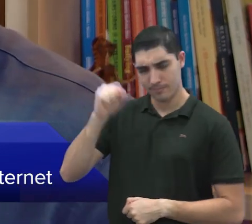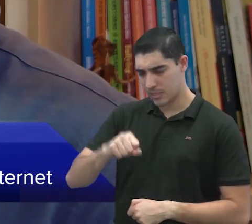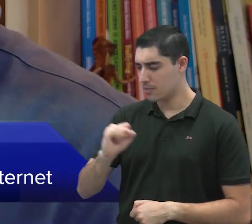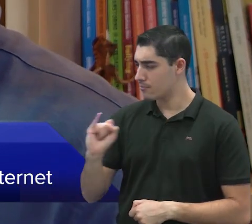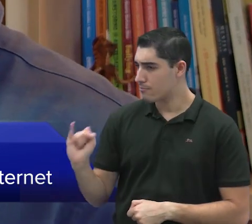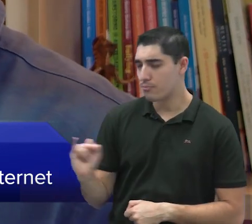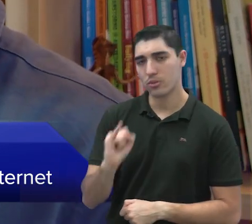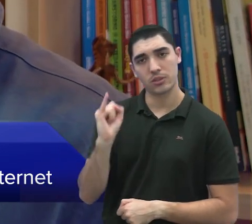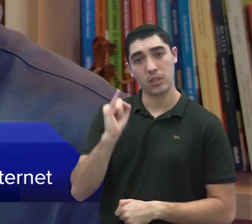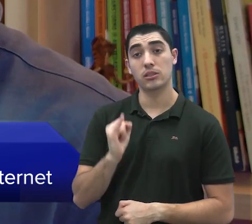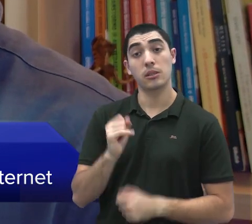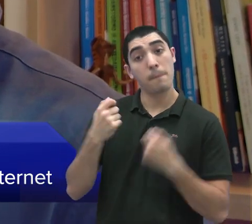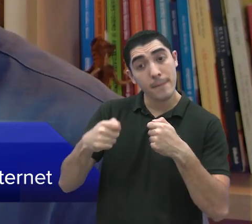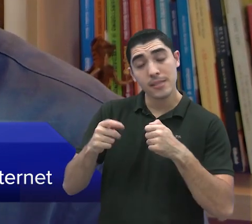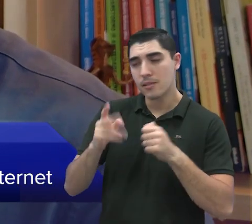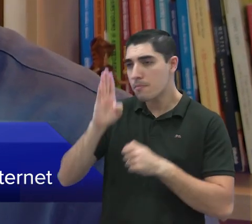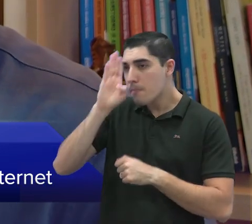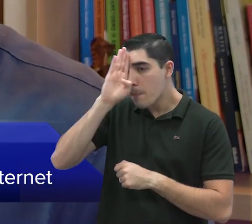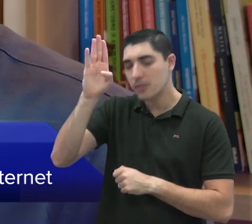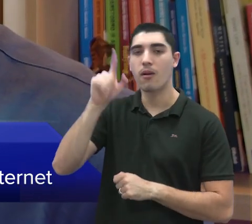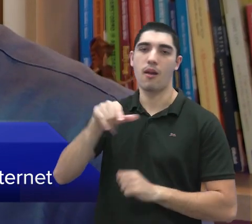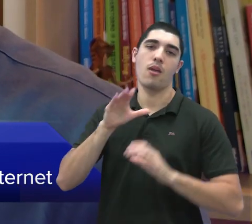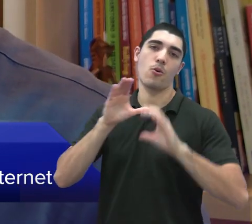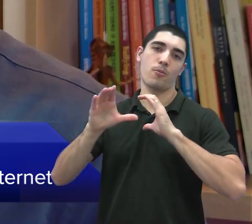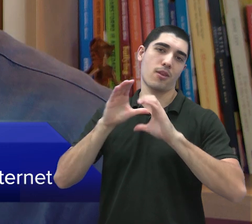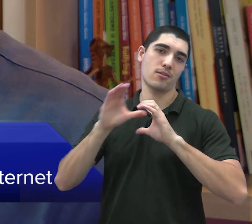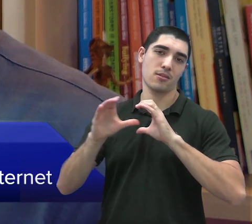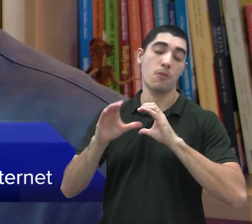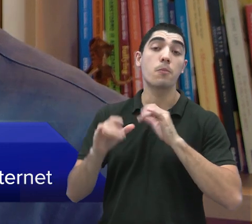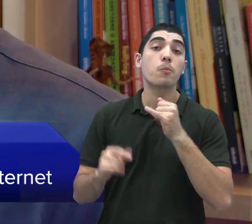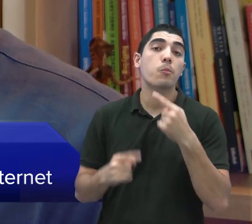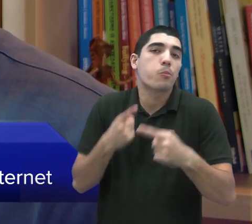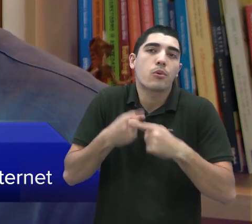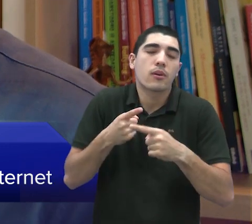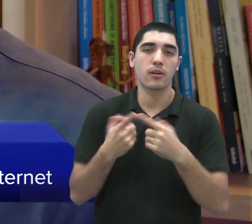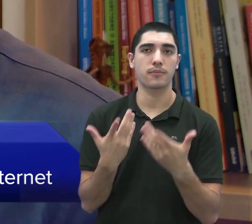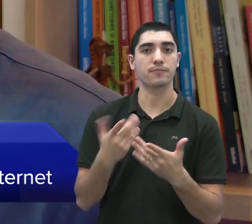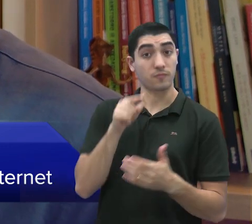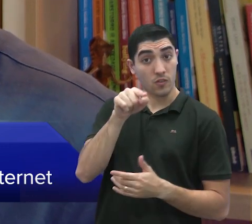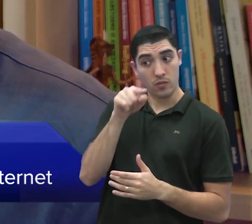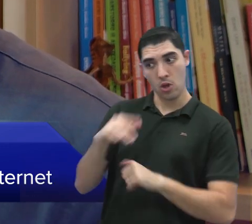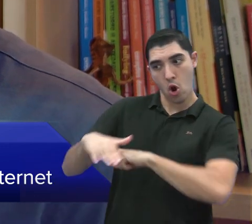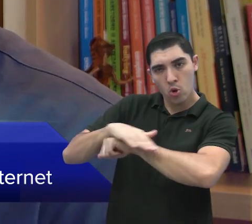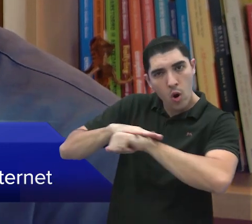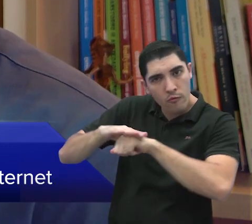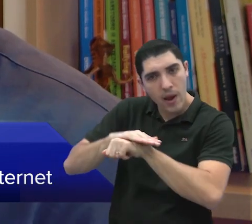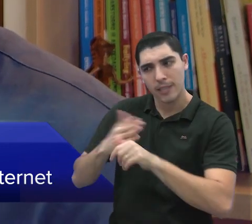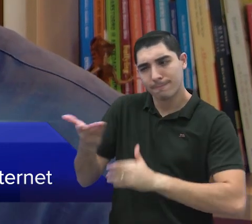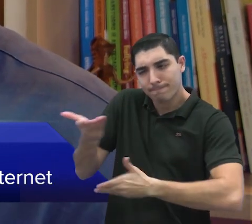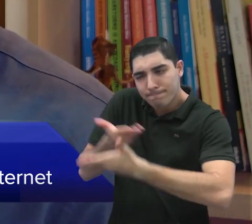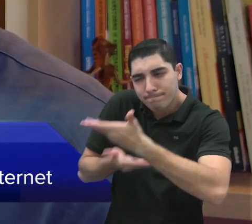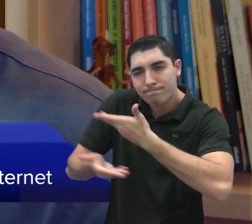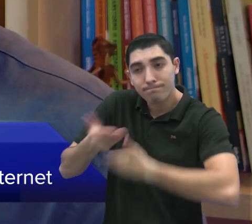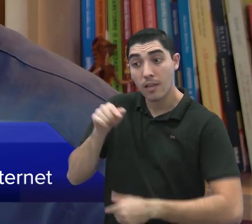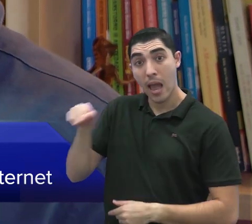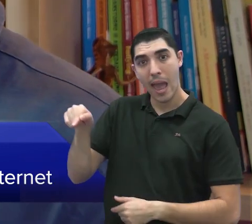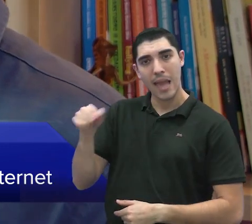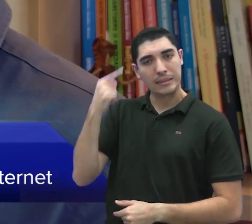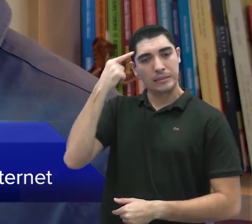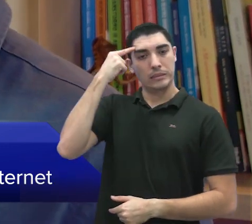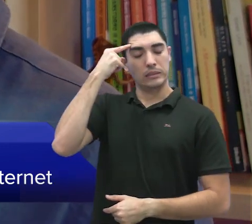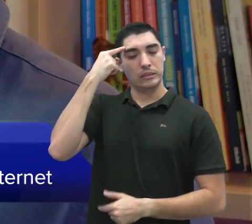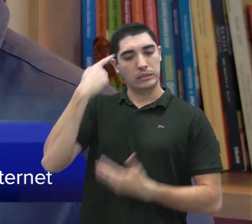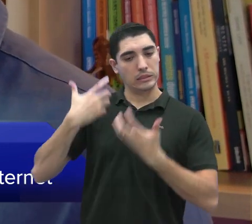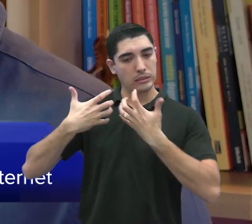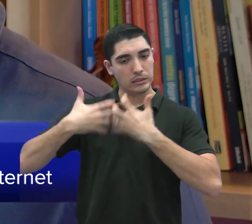das coisas que mais vai prevenir esse tipo de coisa. Porque, como eu falei, você se comunicando e levando o seu filho a refletir